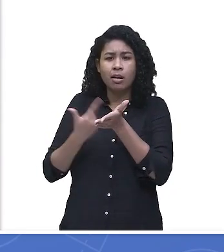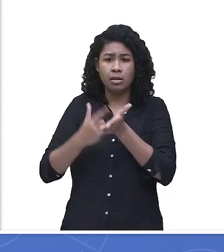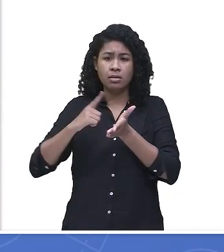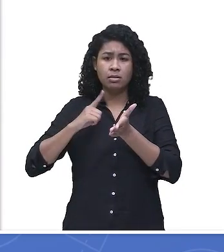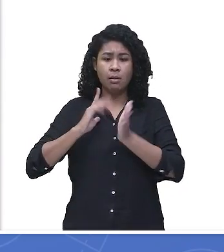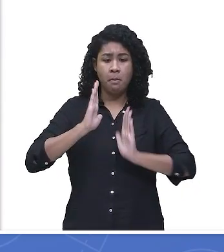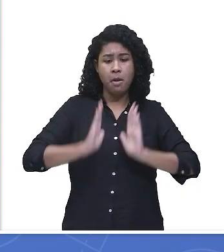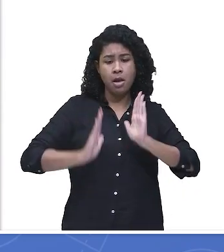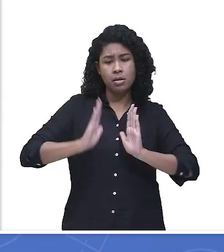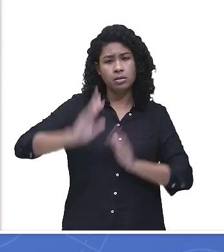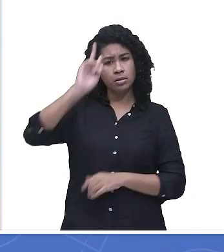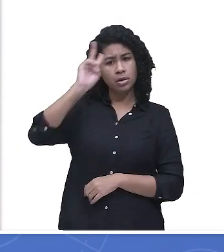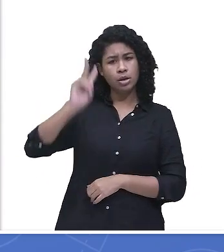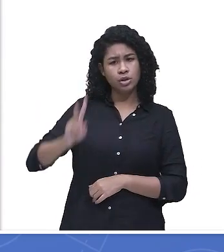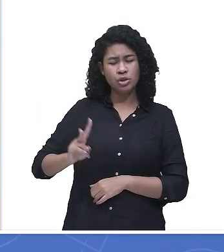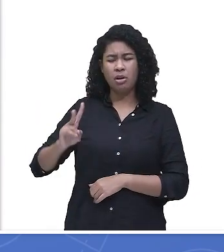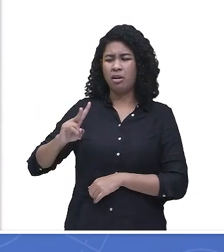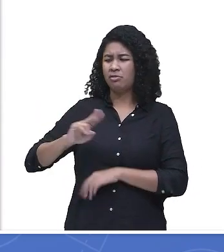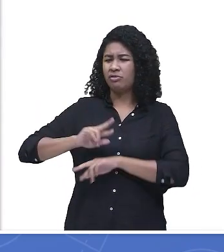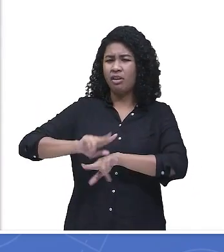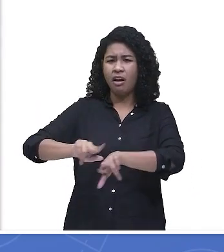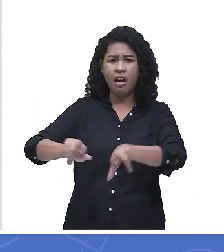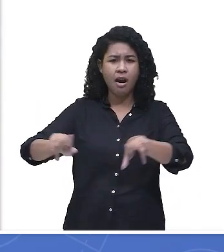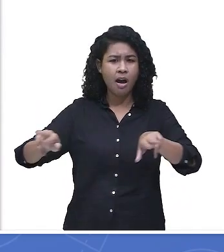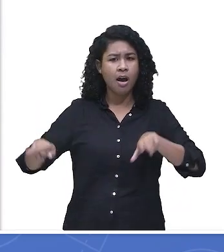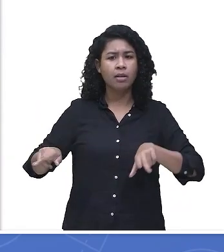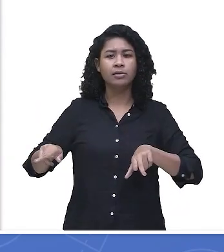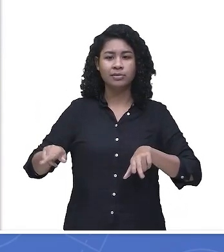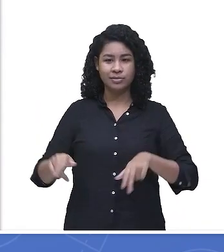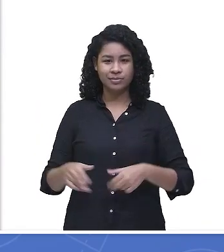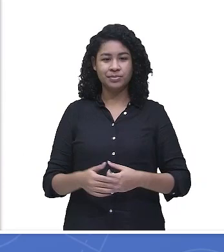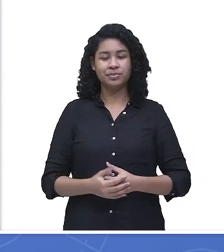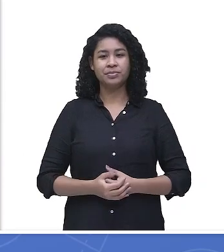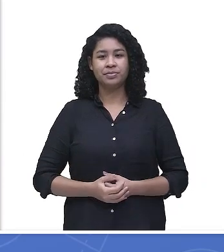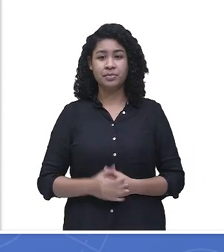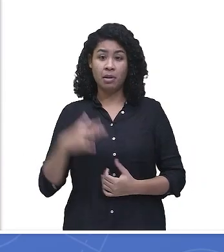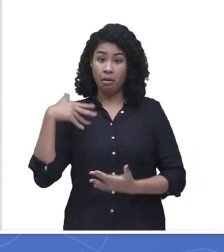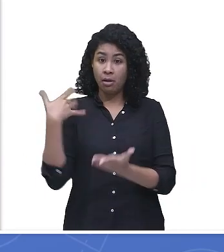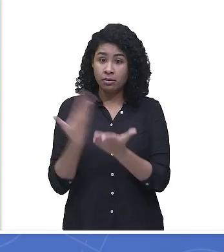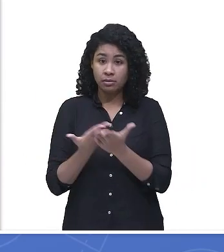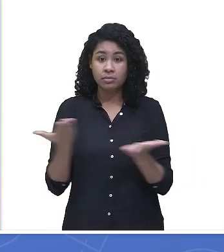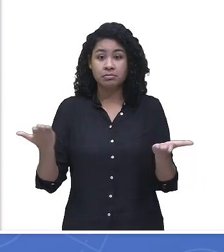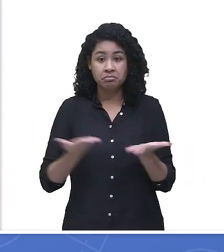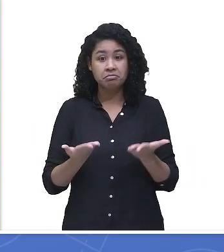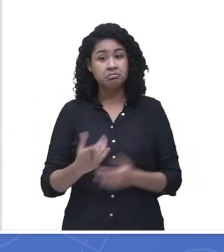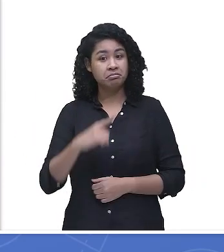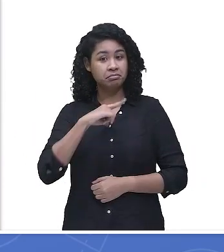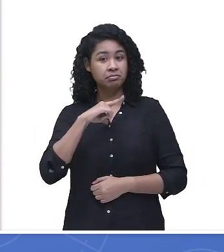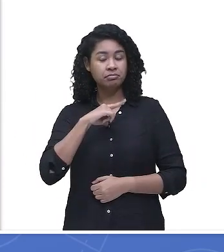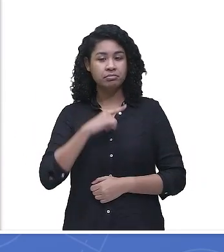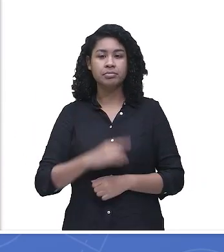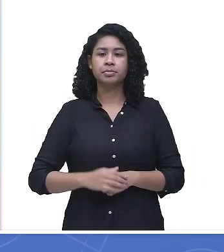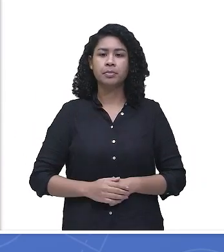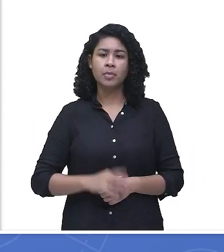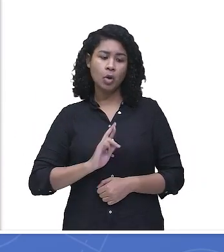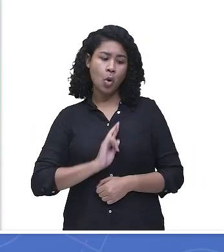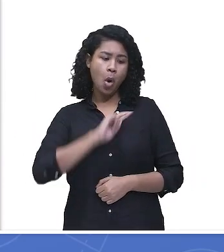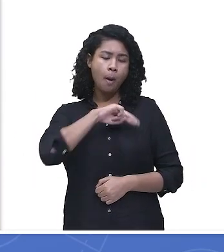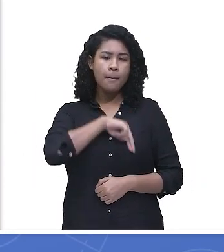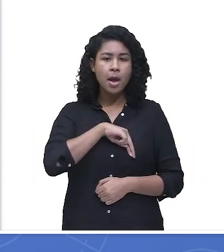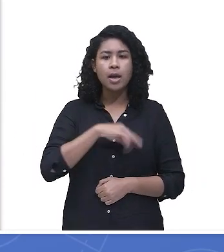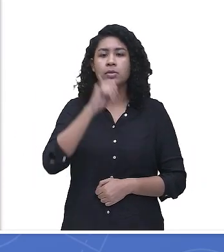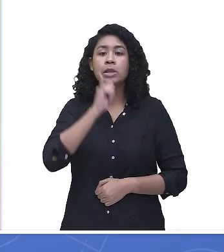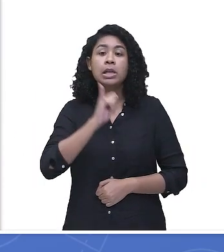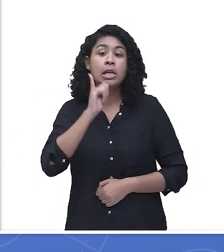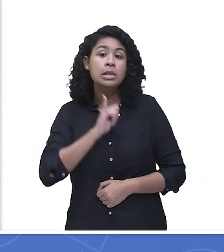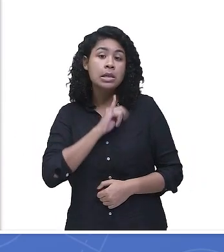da nossa literatura, desde a sua origem até os dias atuais. Então, nós vamos ter como romance, né, obras brasileiras.